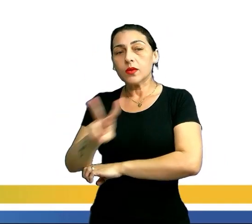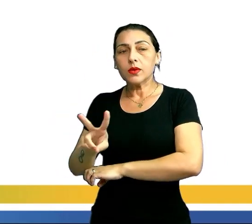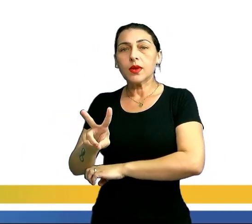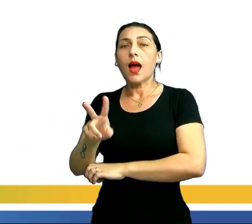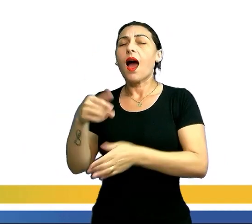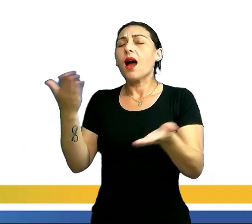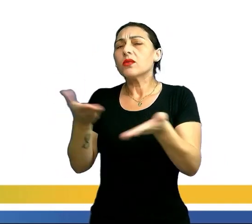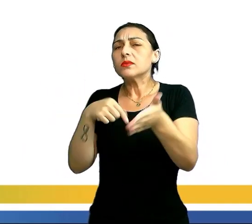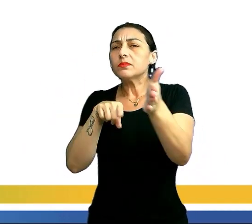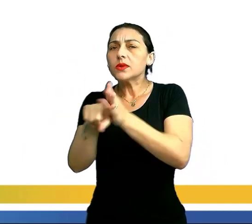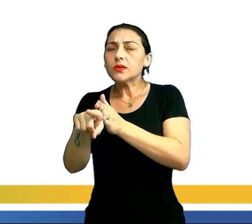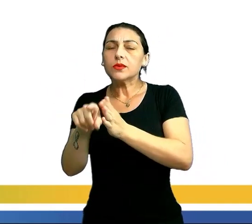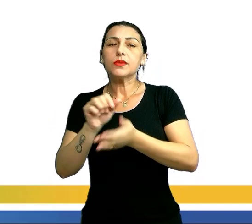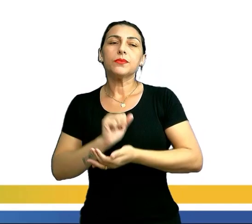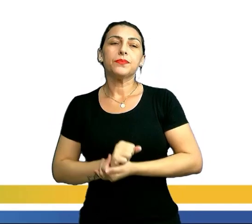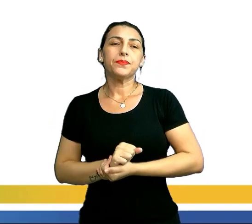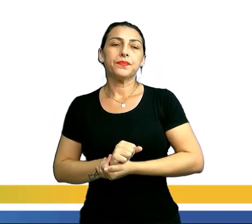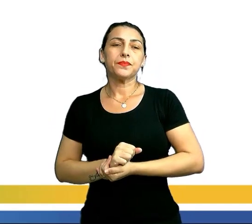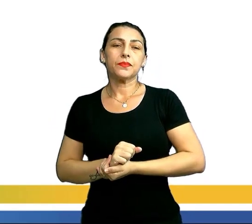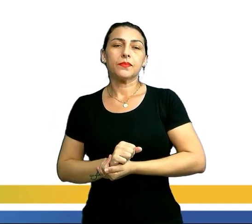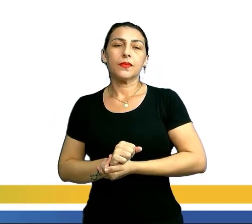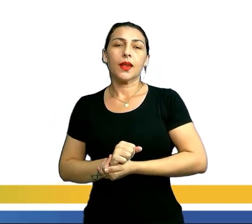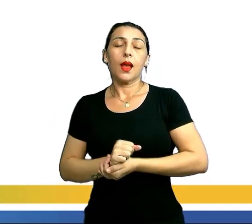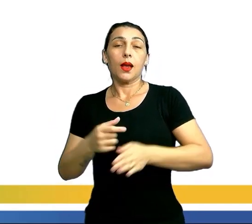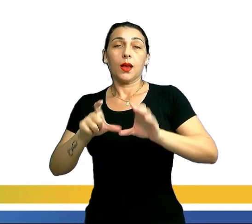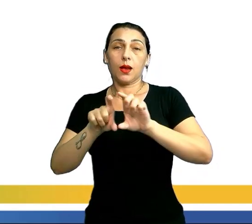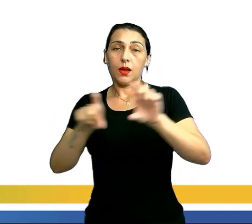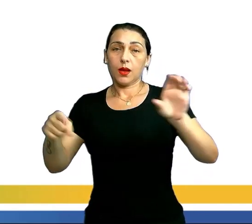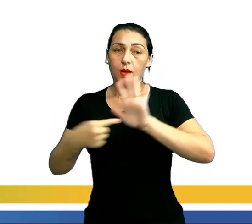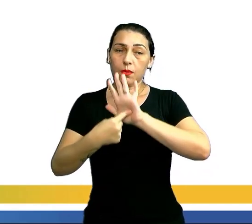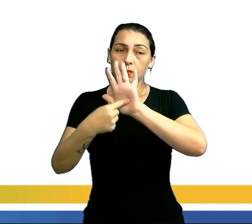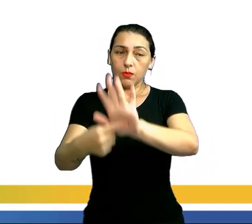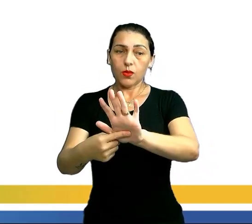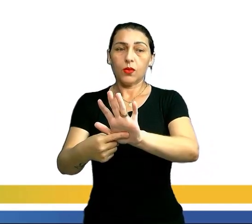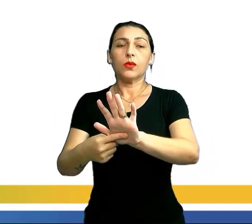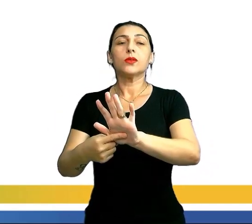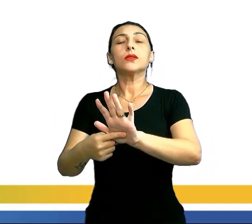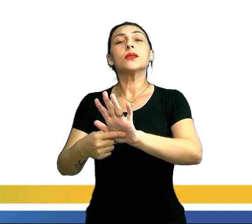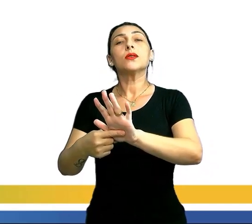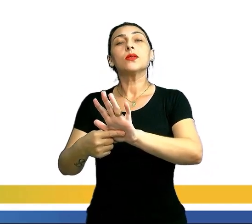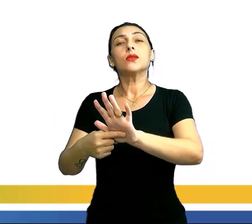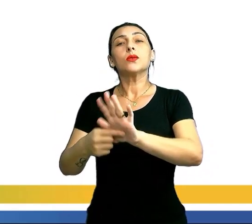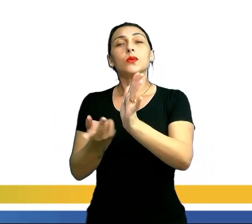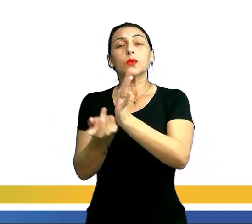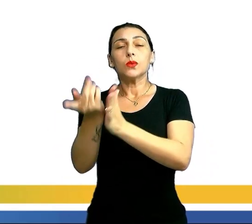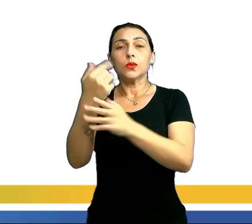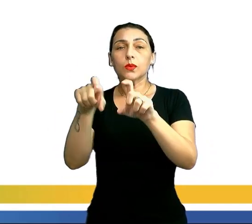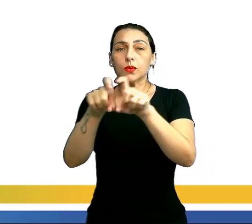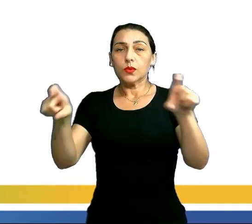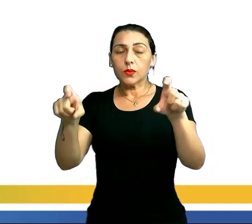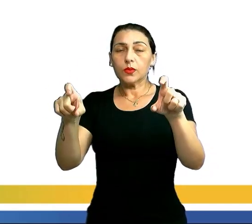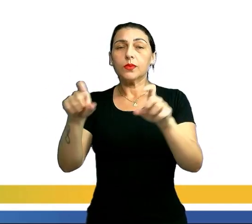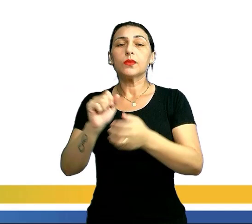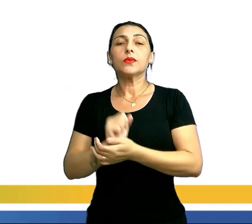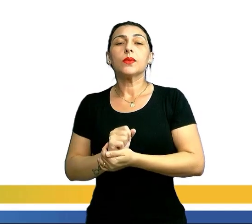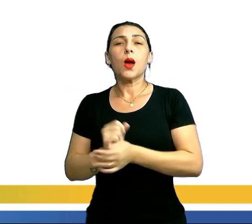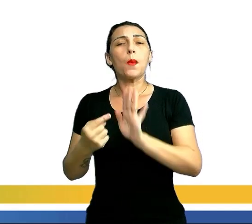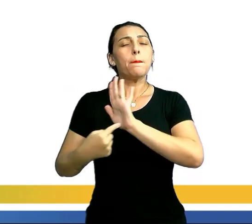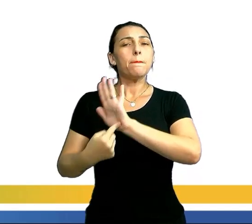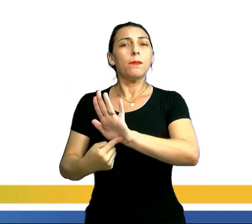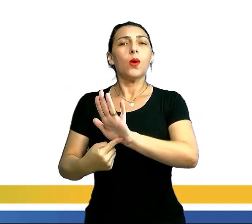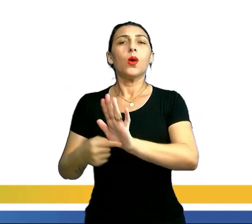à pergunta. A parte destacada no esquema ao lado